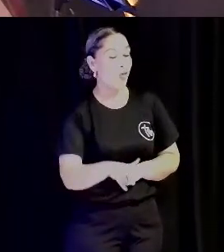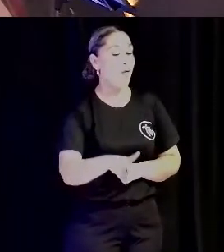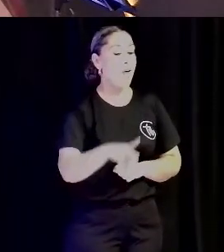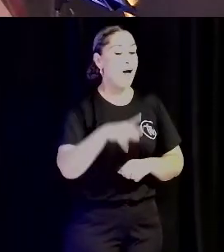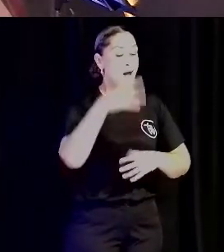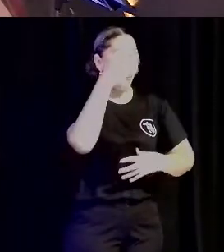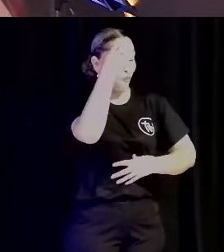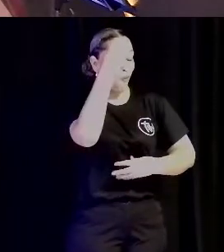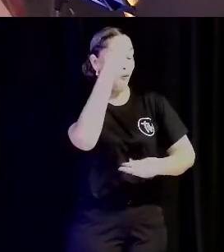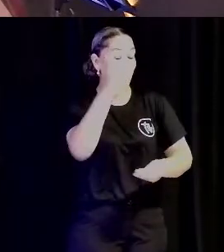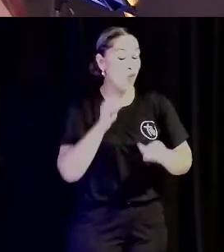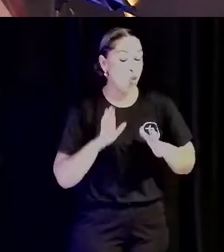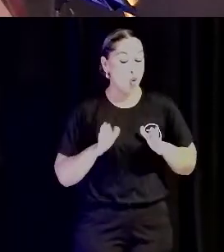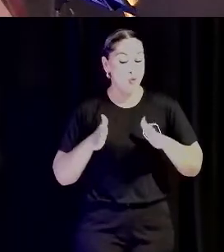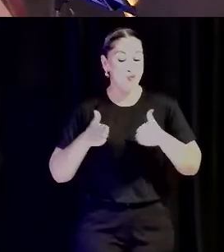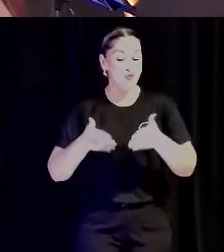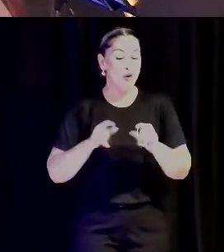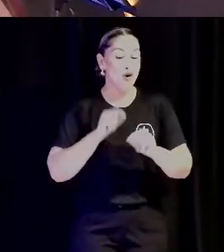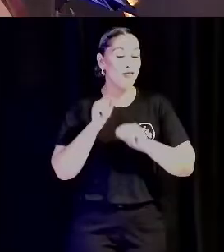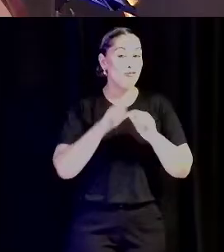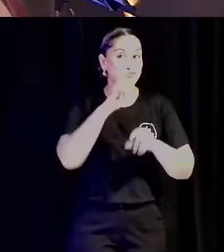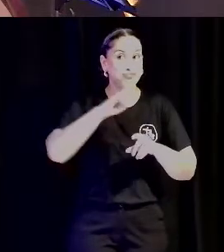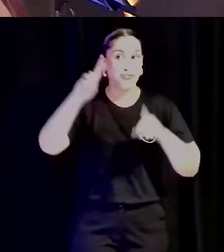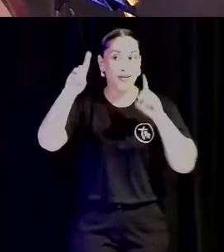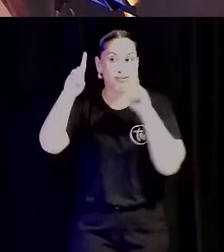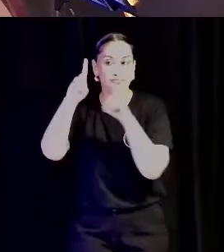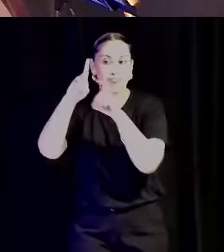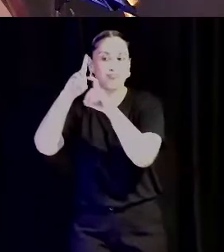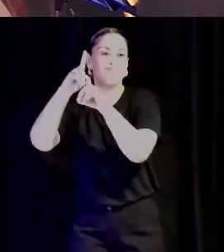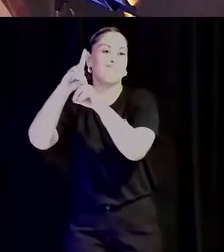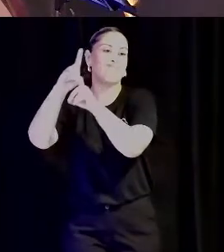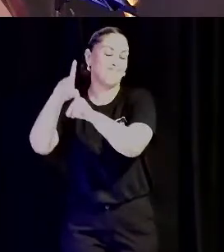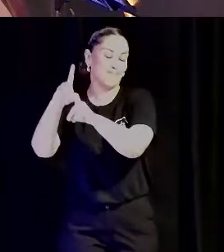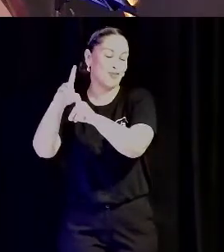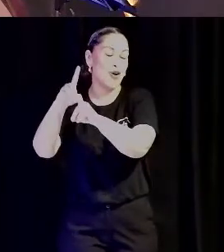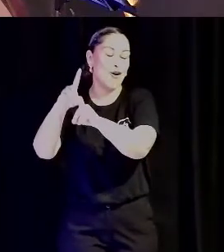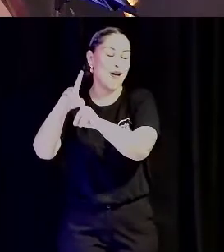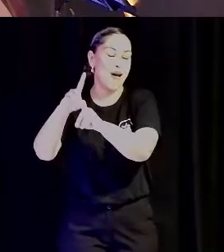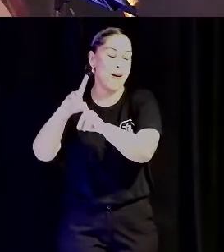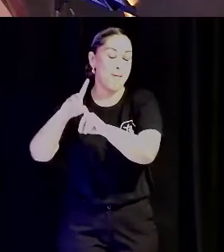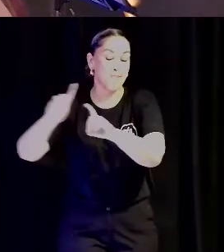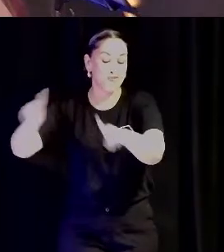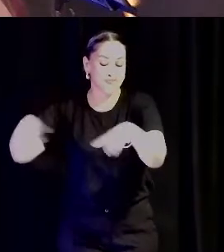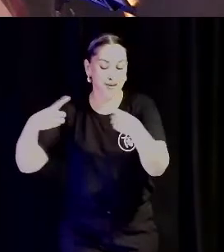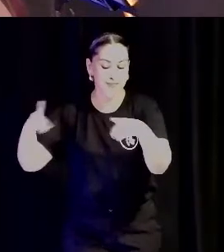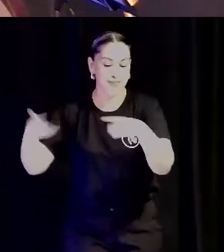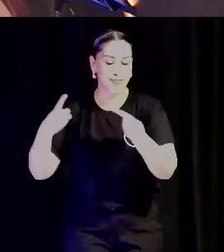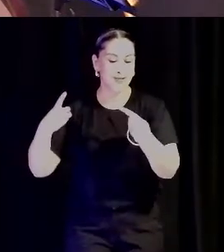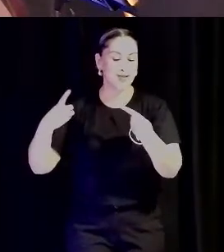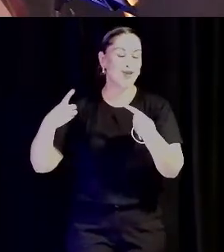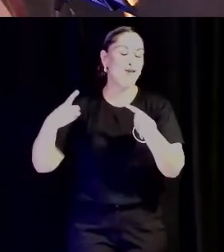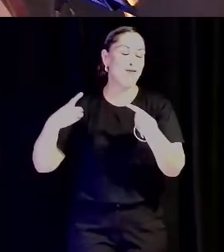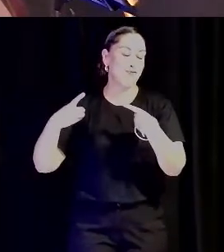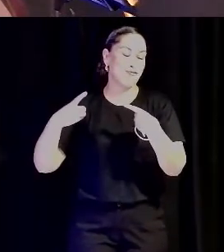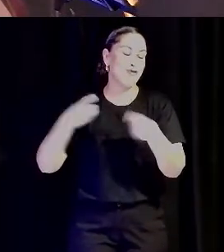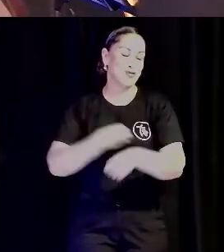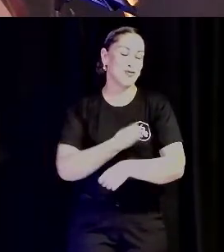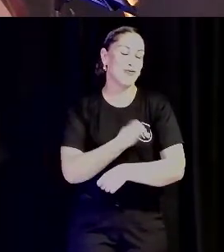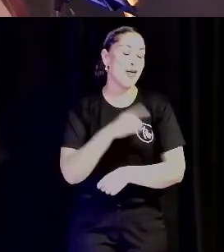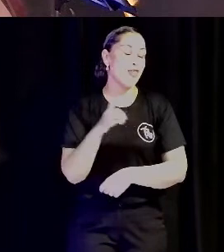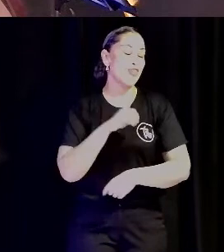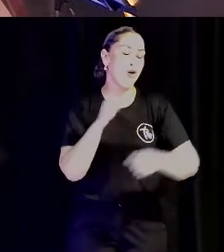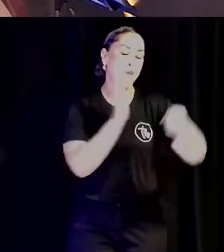O foco está na dependência de Jesus para enfrentar os desafios, não na força do